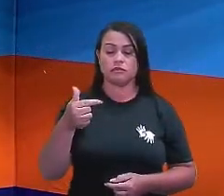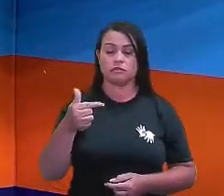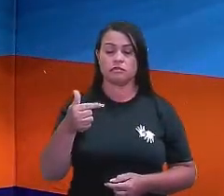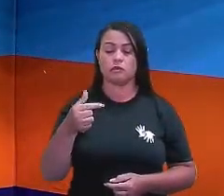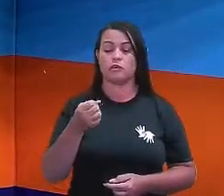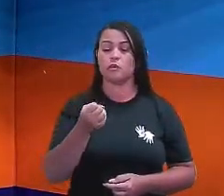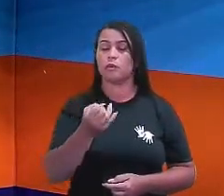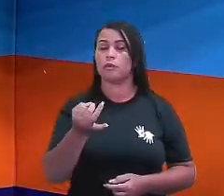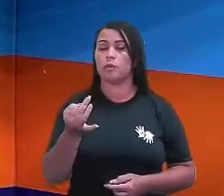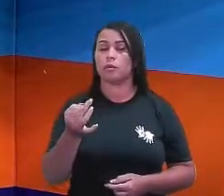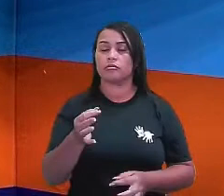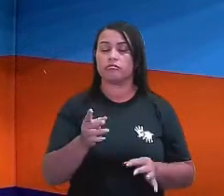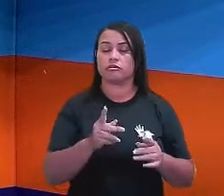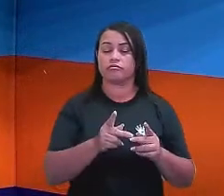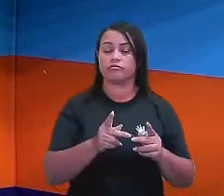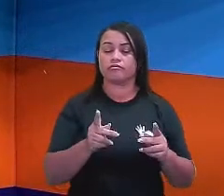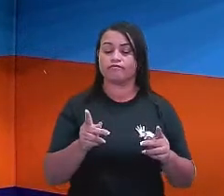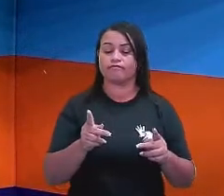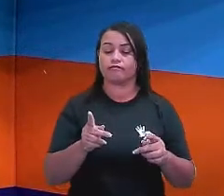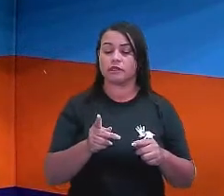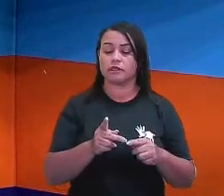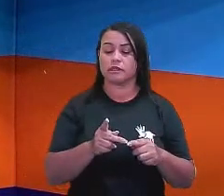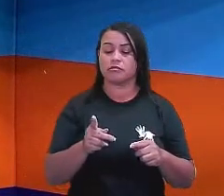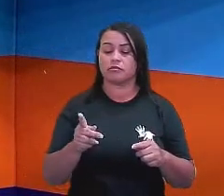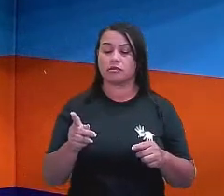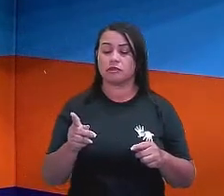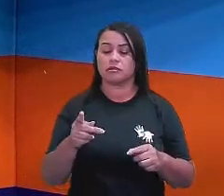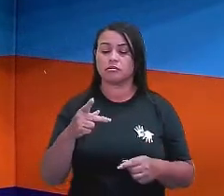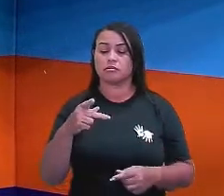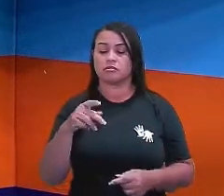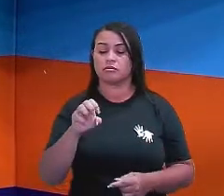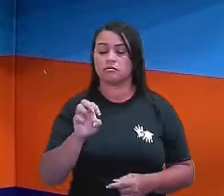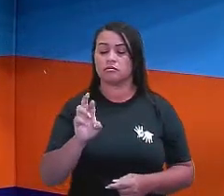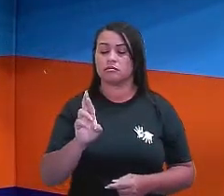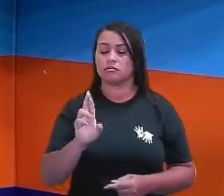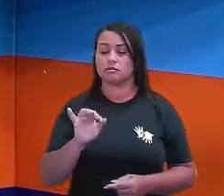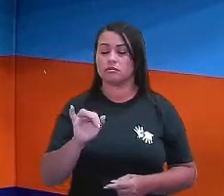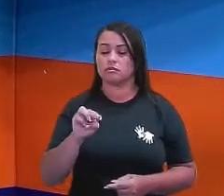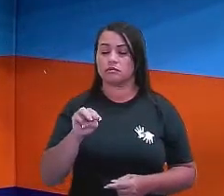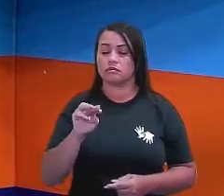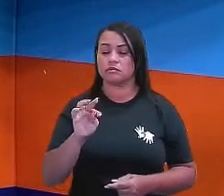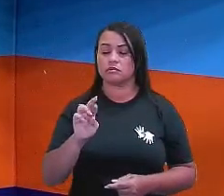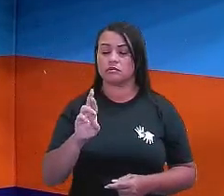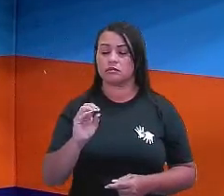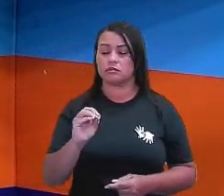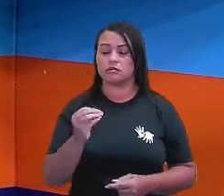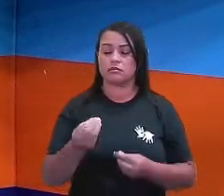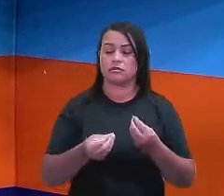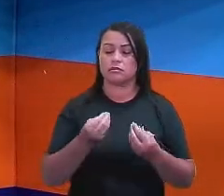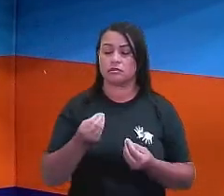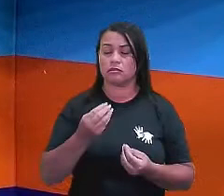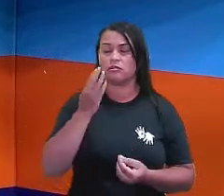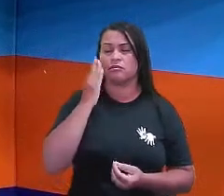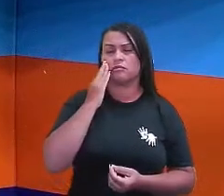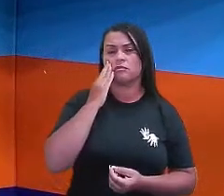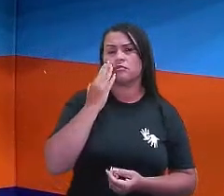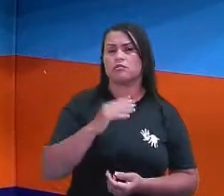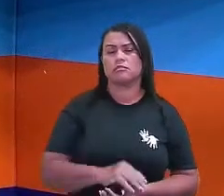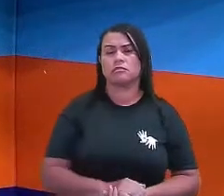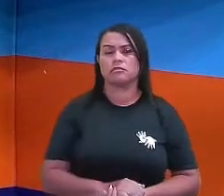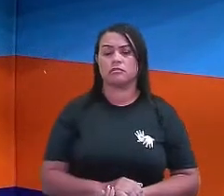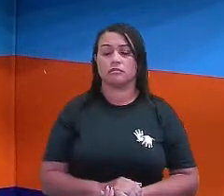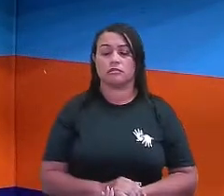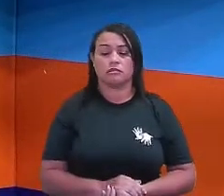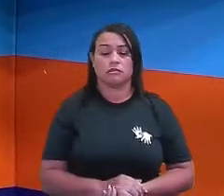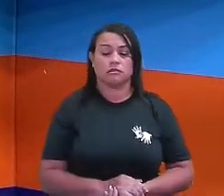meu perímetro? Opa, professora, falou grego aí. Como é que eu vou saber que eu não sei a medida do lado? Gente, se eu tenho